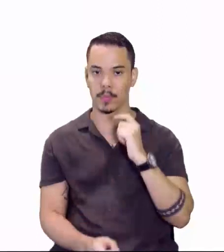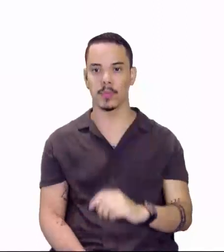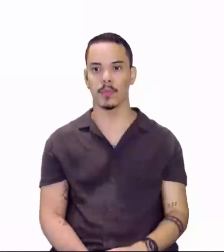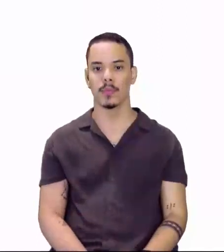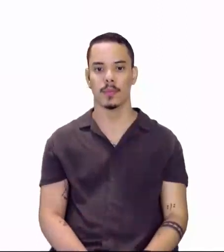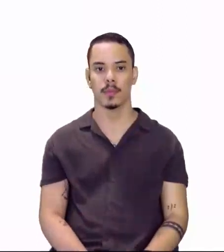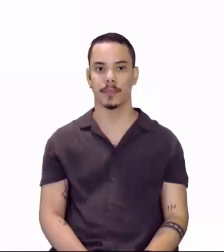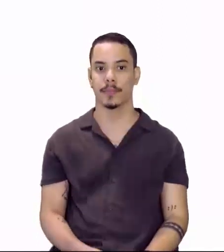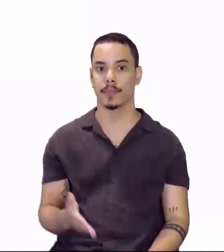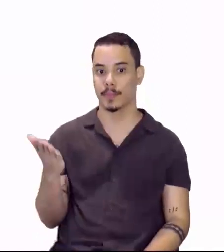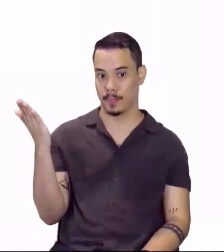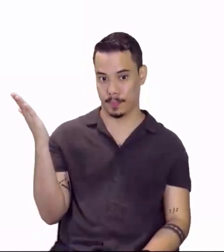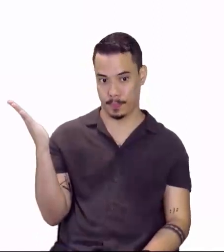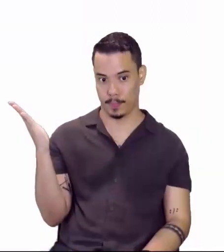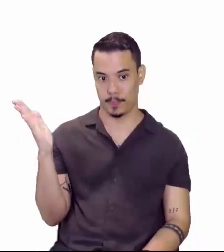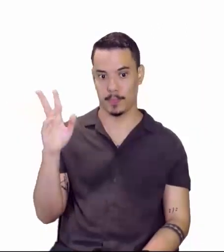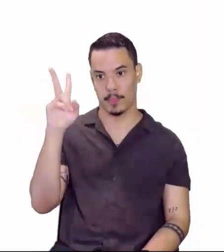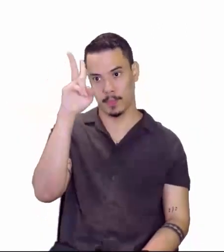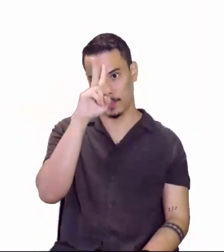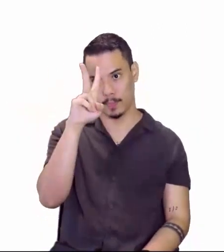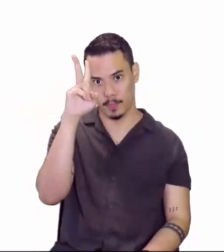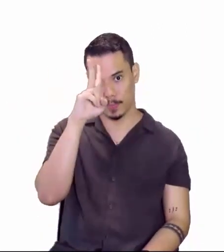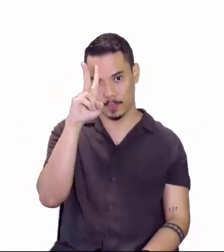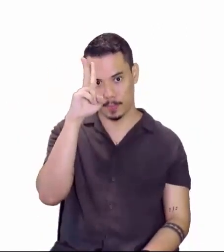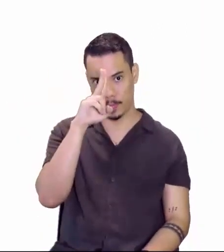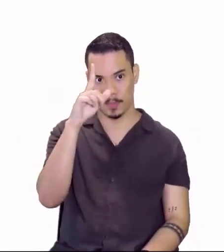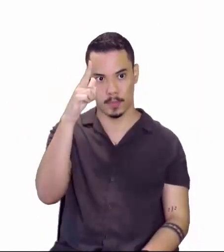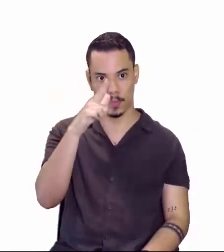Então, aqui, relembrando mais uma vez